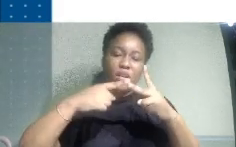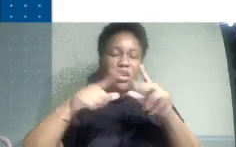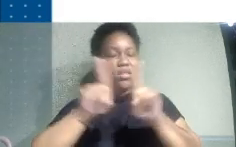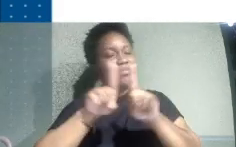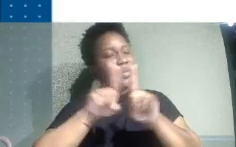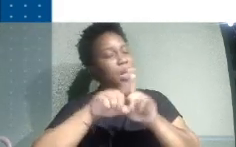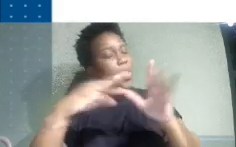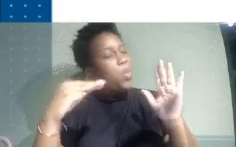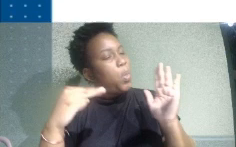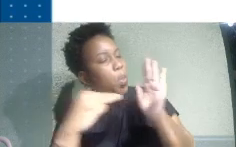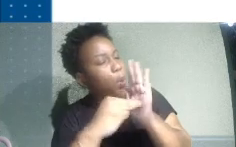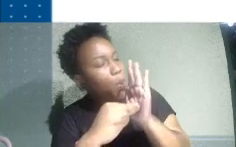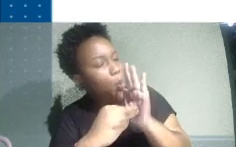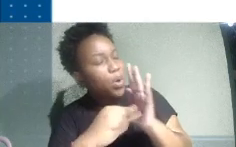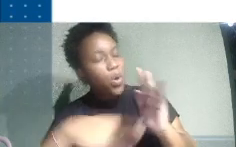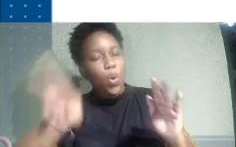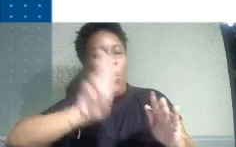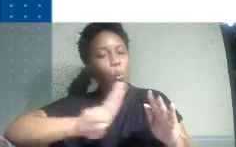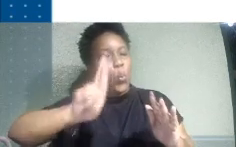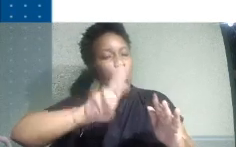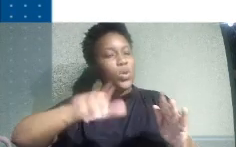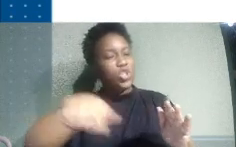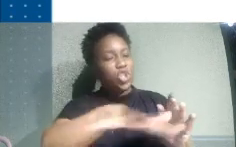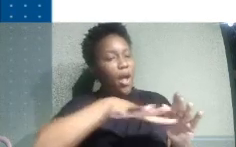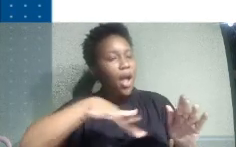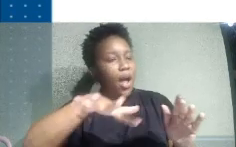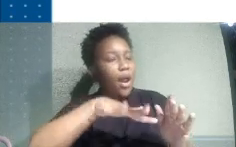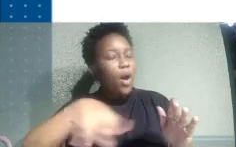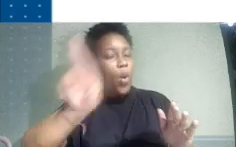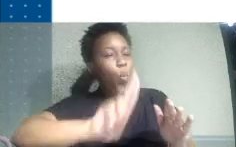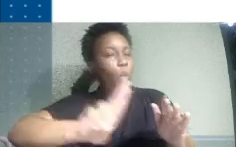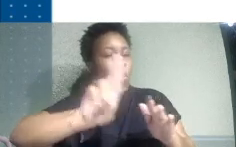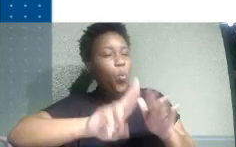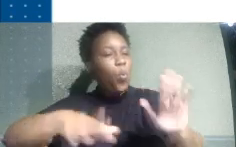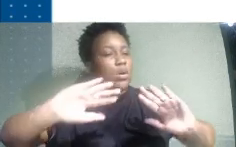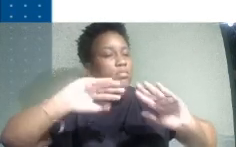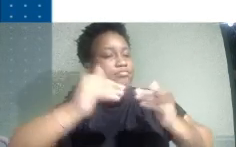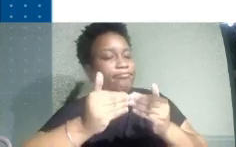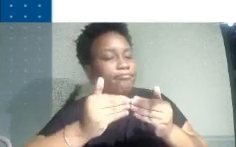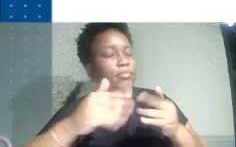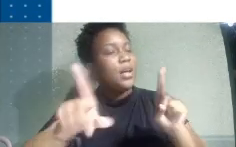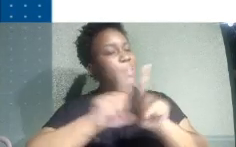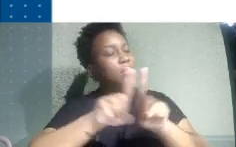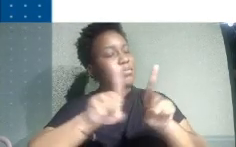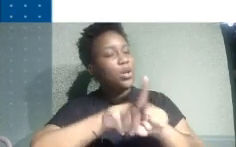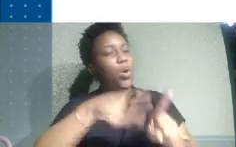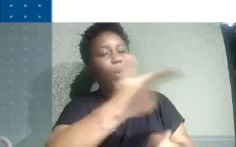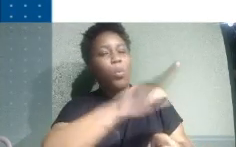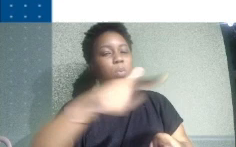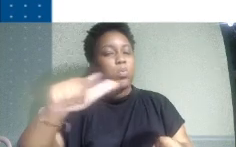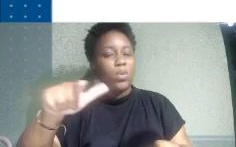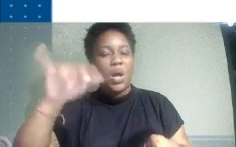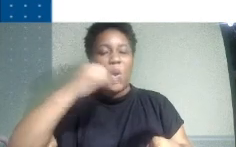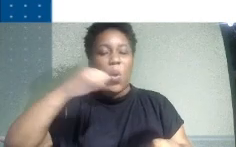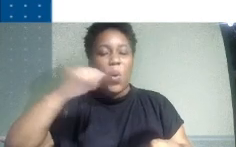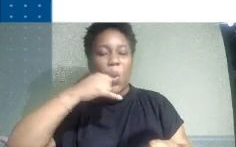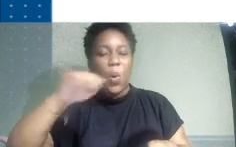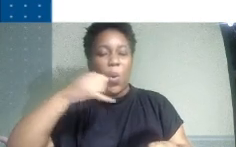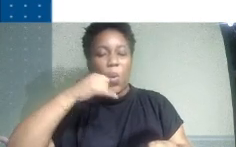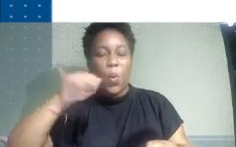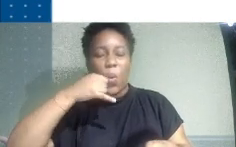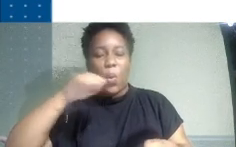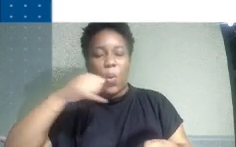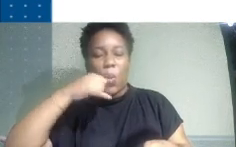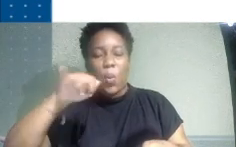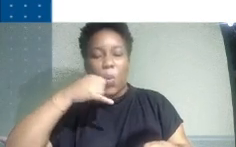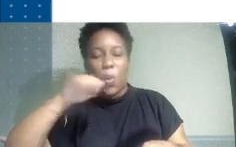tomadas, sejam essas de uso geral ou uso específico, tá? E vão alimentar os demais aparelhos elétricos. Então, tudo